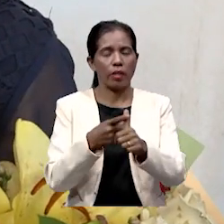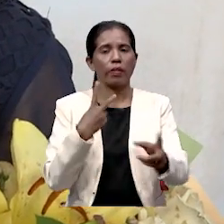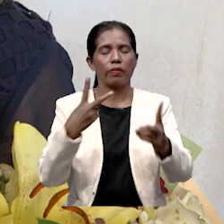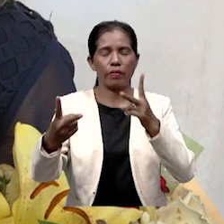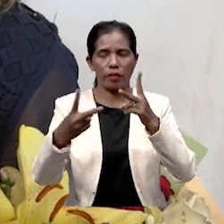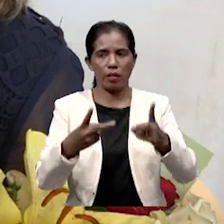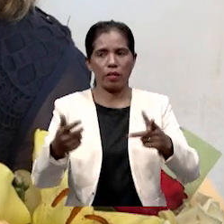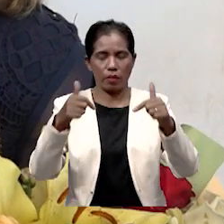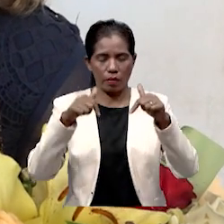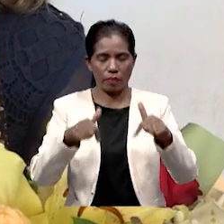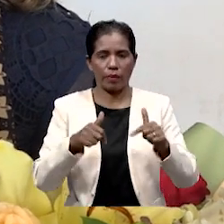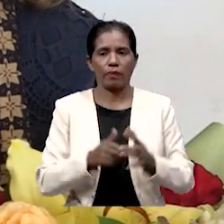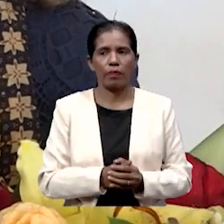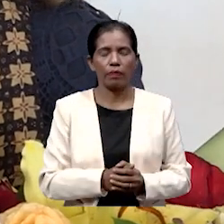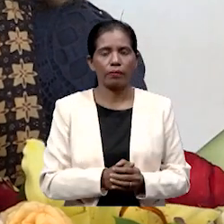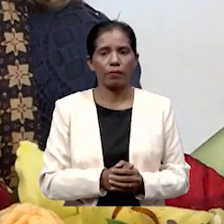aqui desde que cheguei.